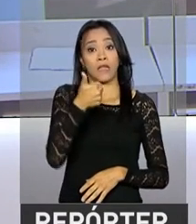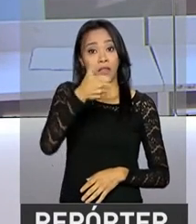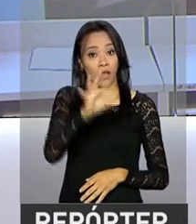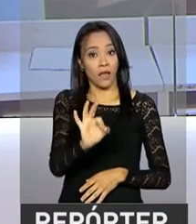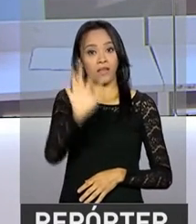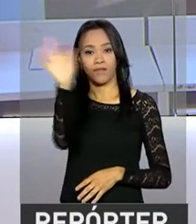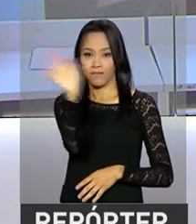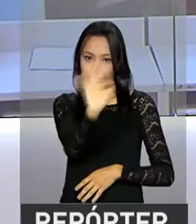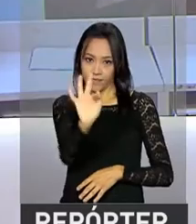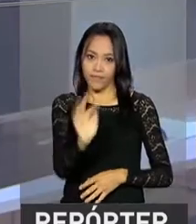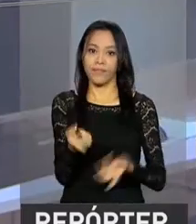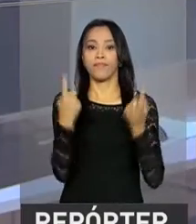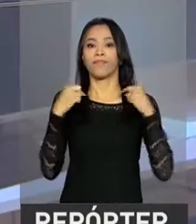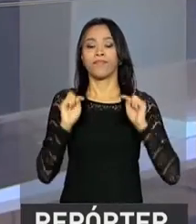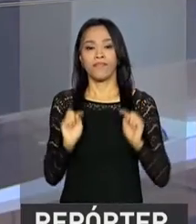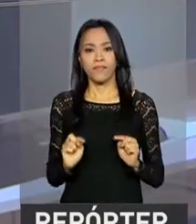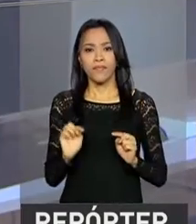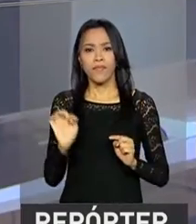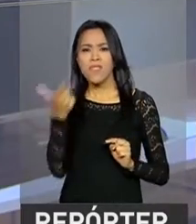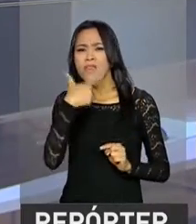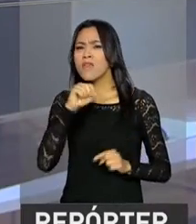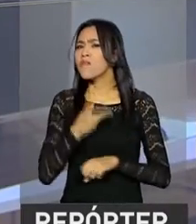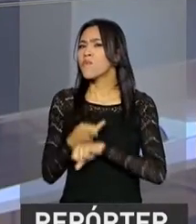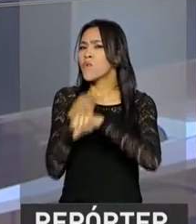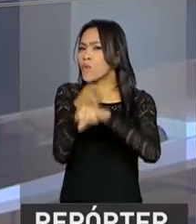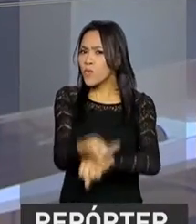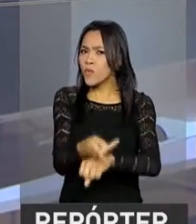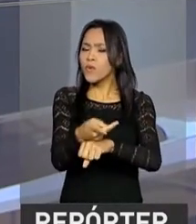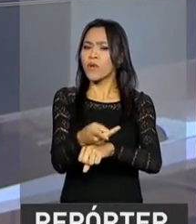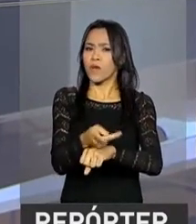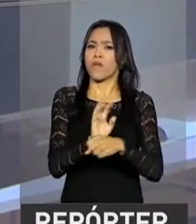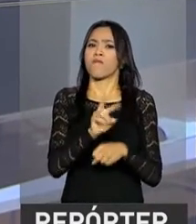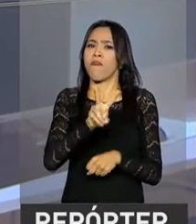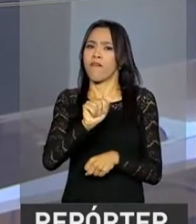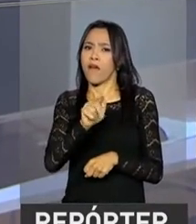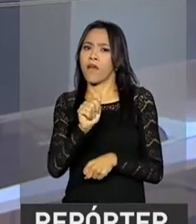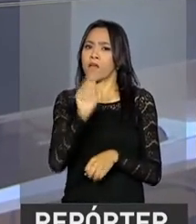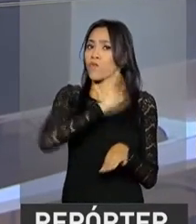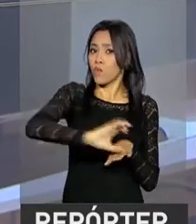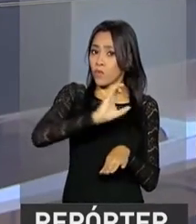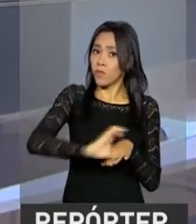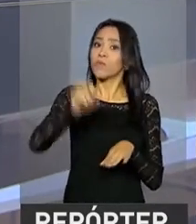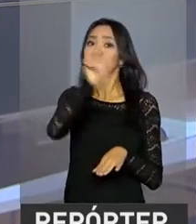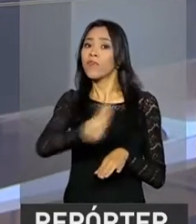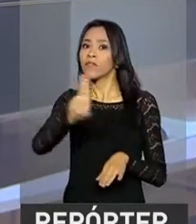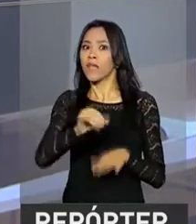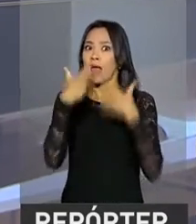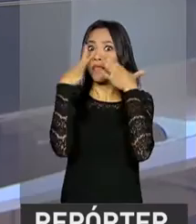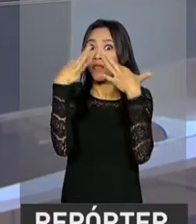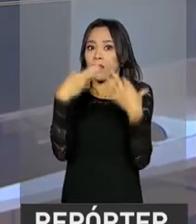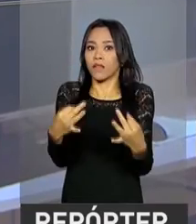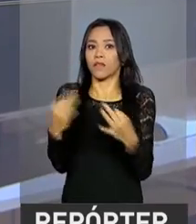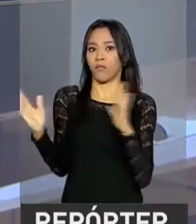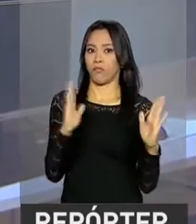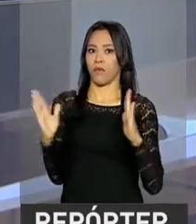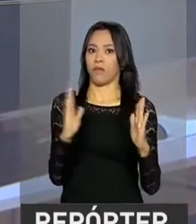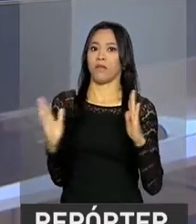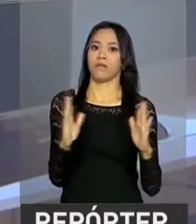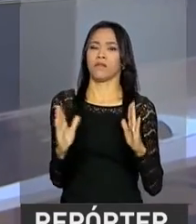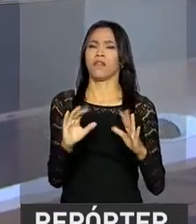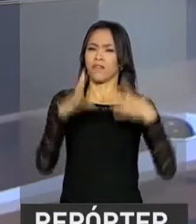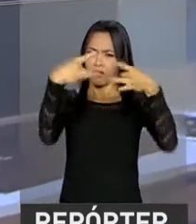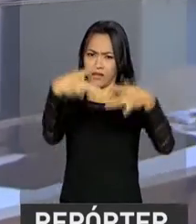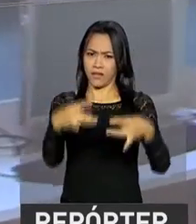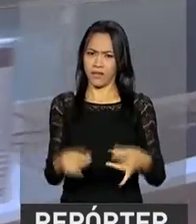10 de fevereiro quem procura uma vaga em um curso superior deve ficar atento aos prazos vamos então saber os detalhes